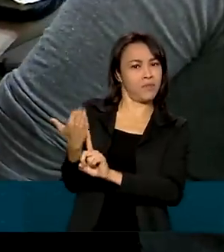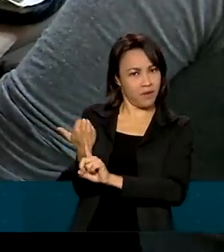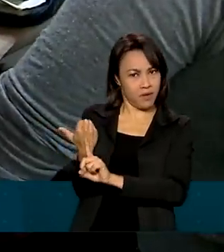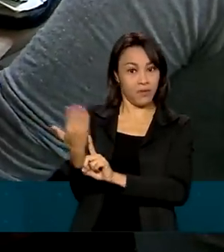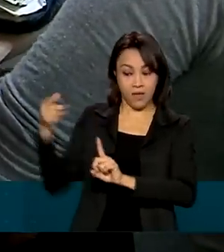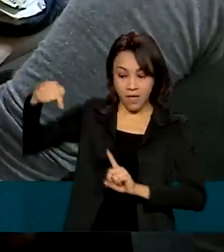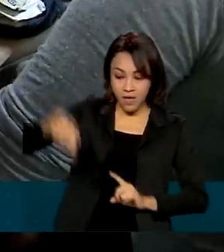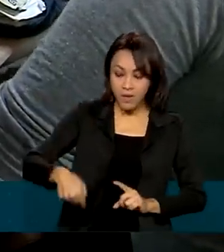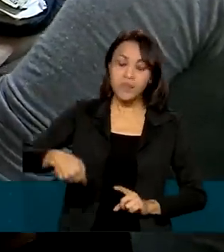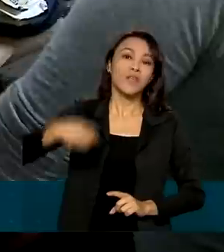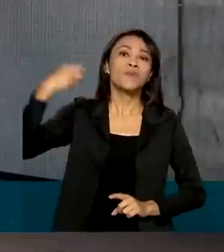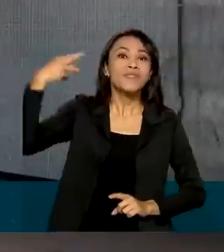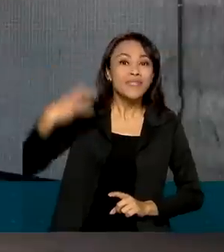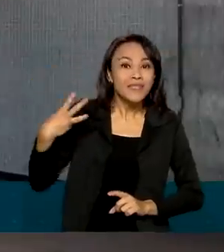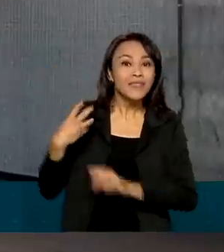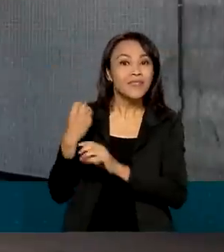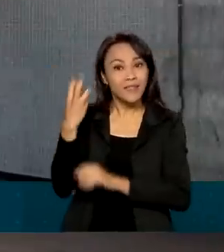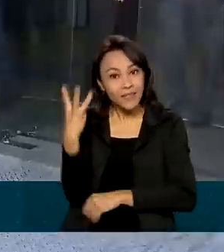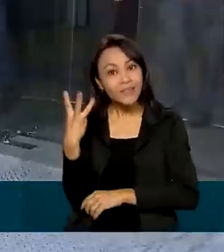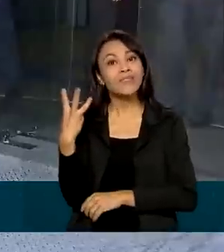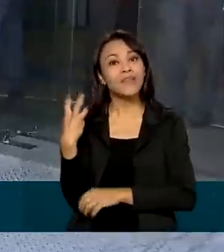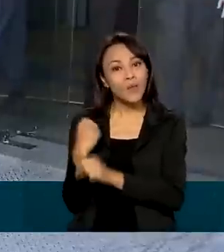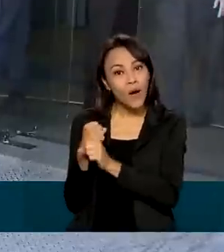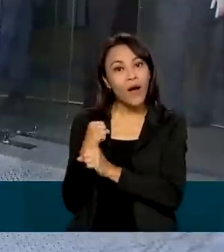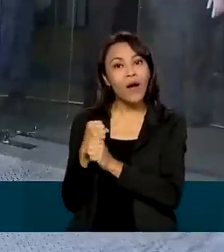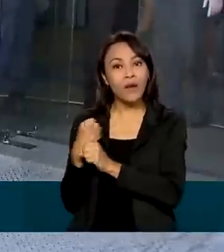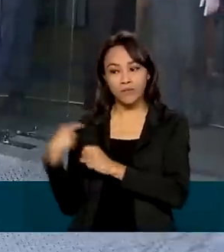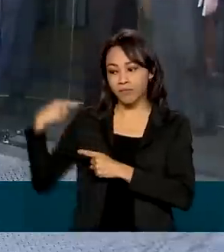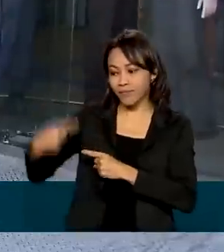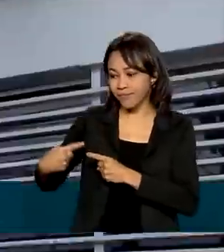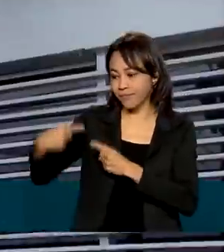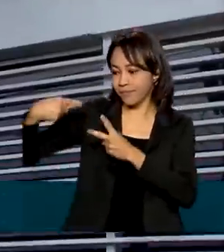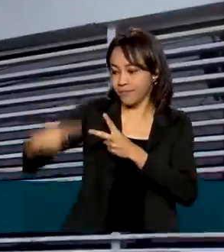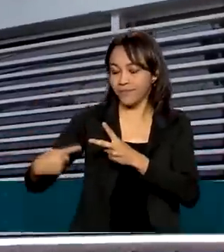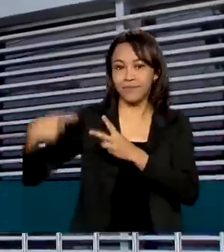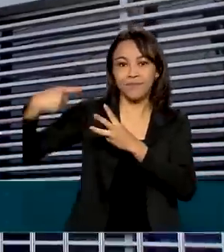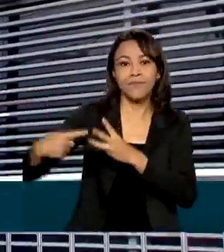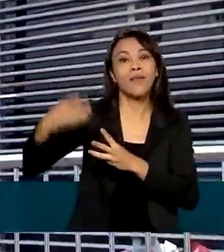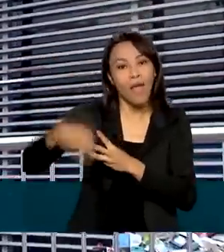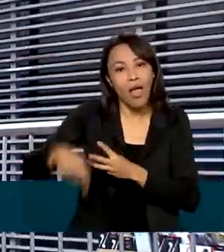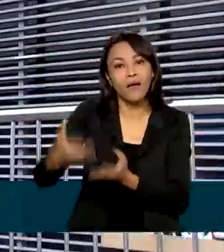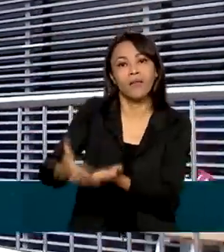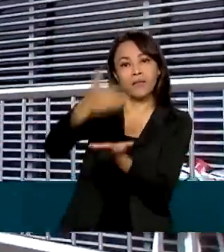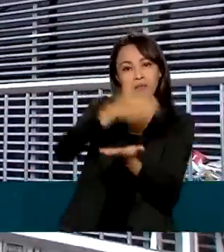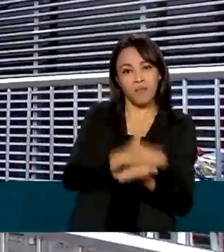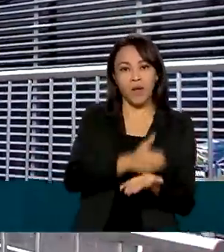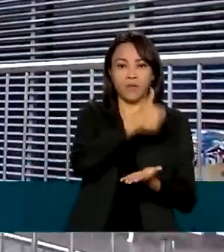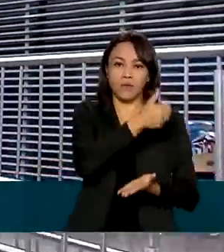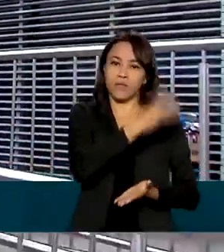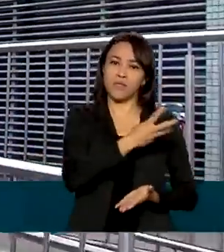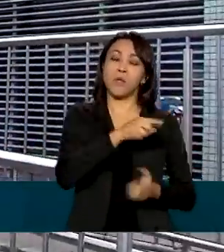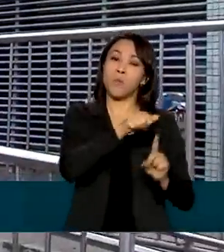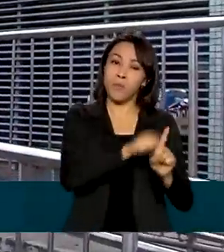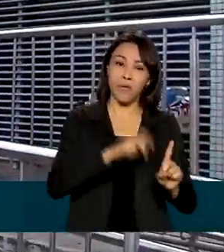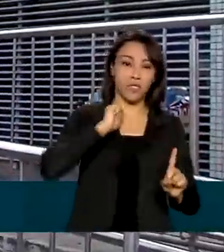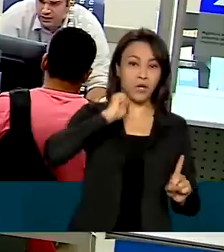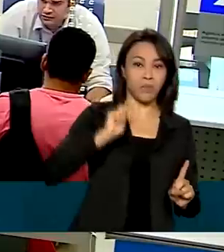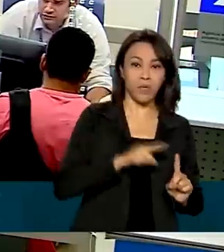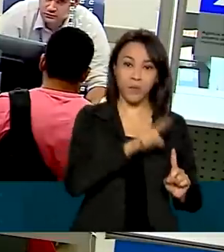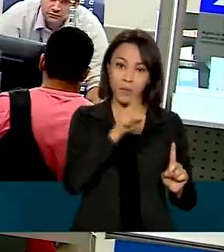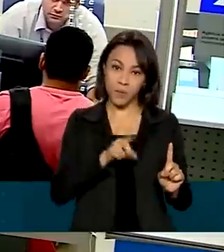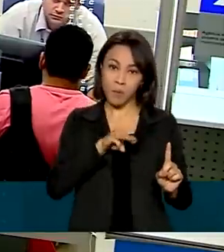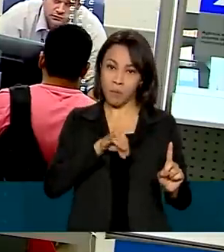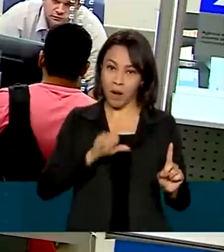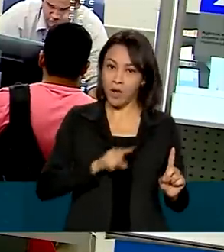este é o terceiro ano consecutivo que os pagamentos, né, do 13º são antecipados, né, para os meses de abril, maio e junho.